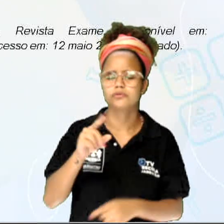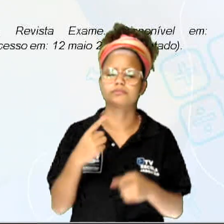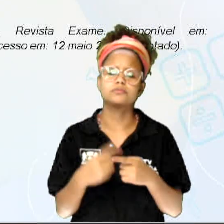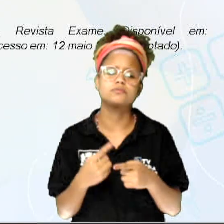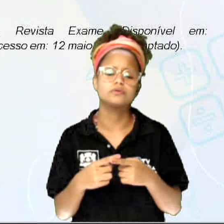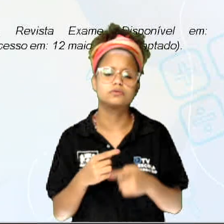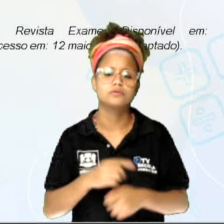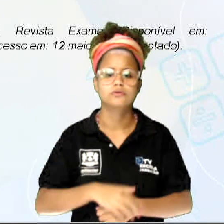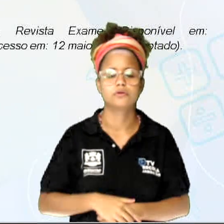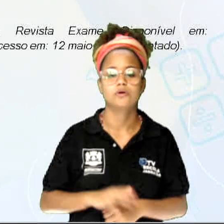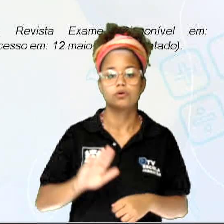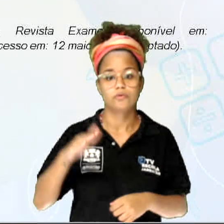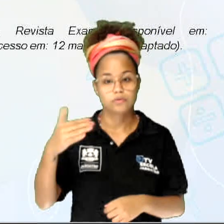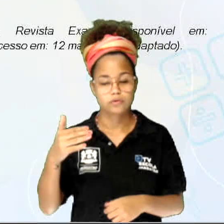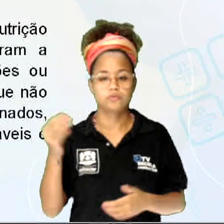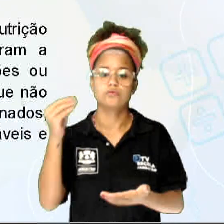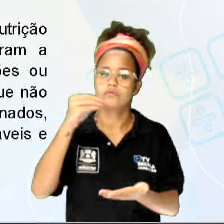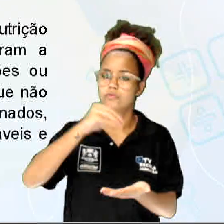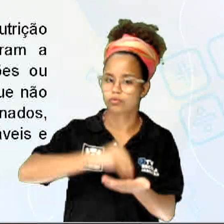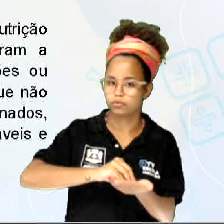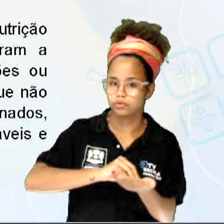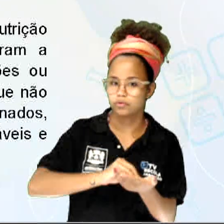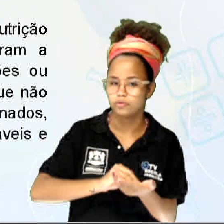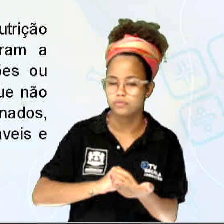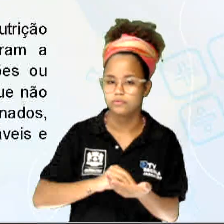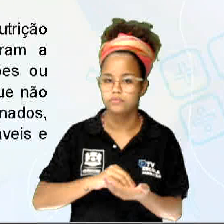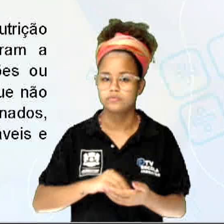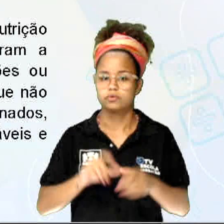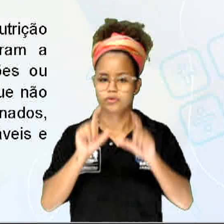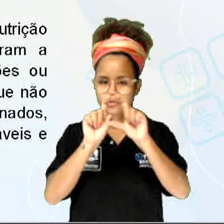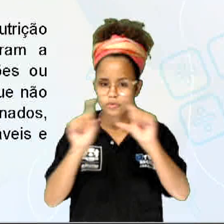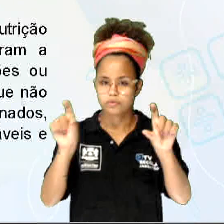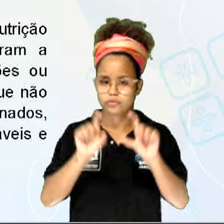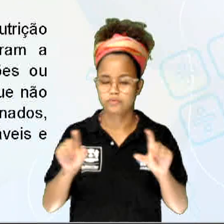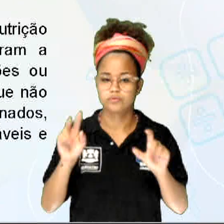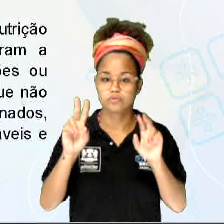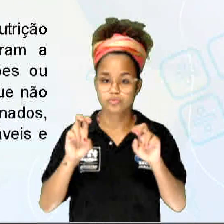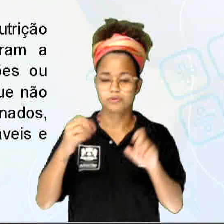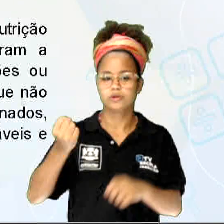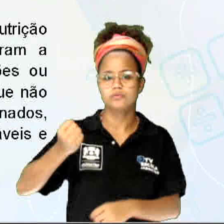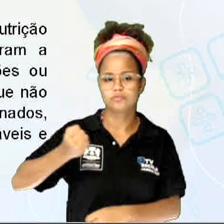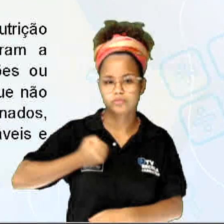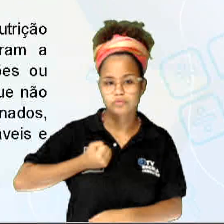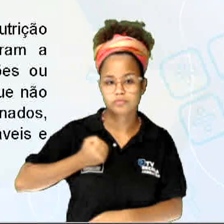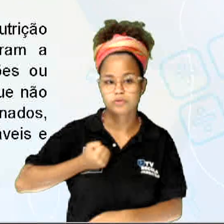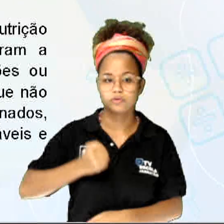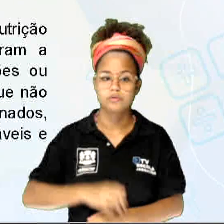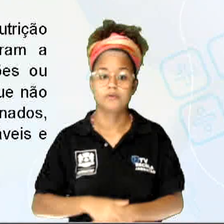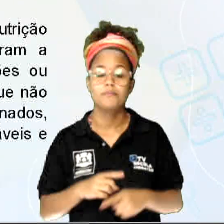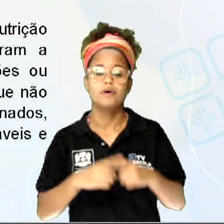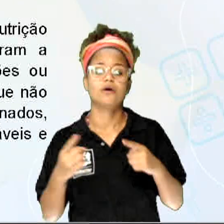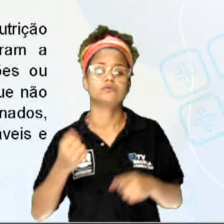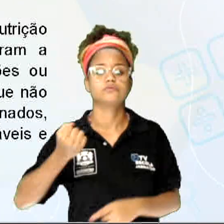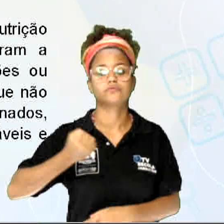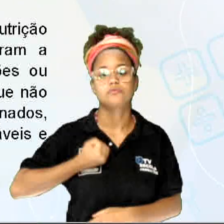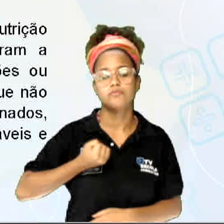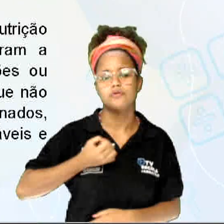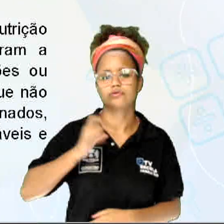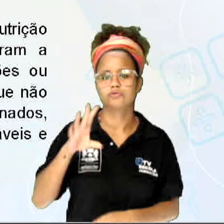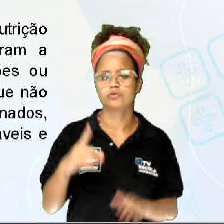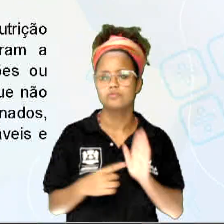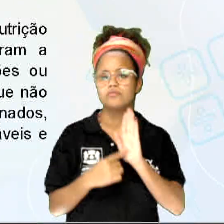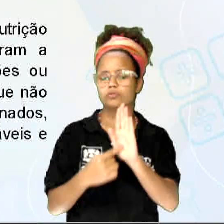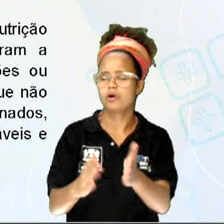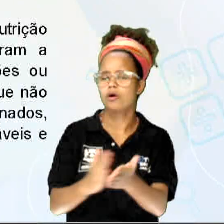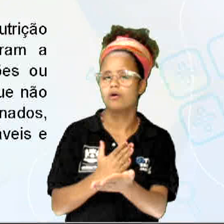quando ele vai colocando ali os pontos que dizem respeito aos números. Só que esses números são revelados por